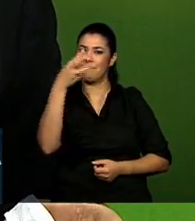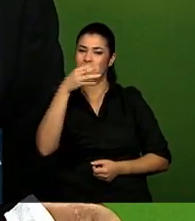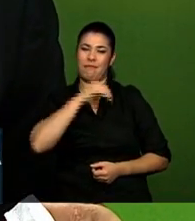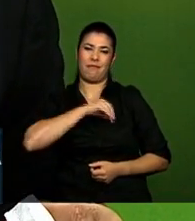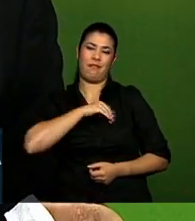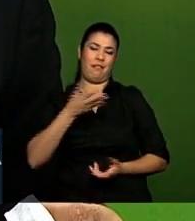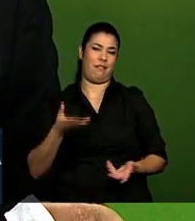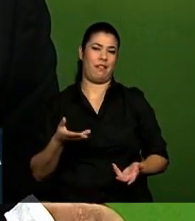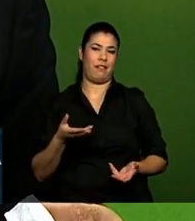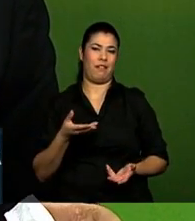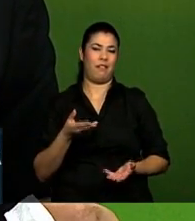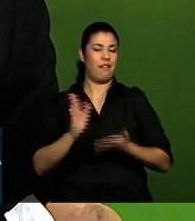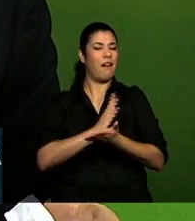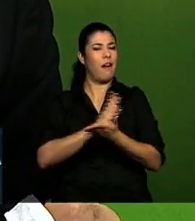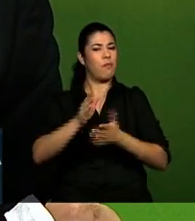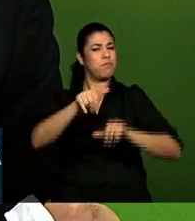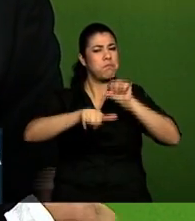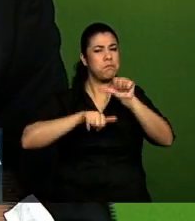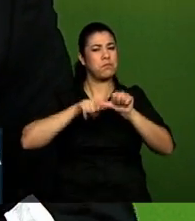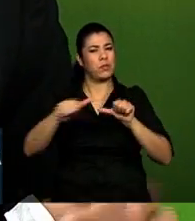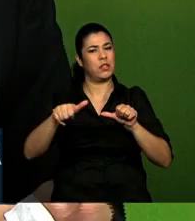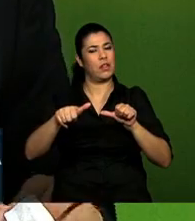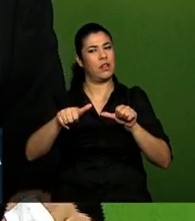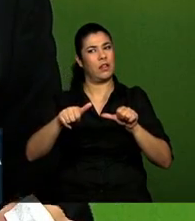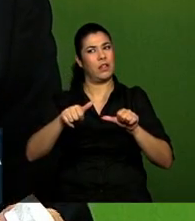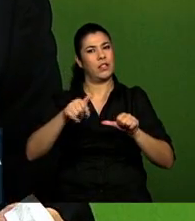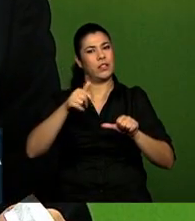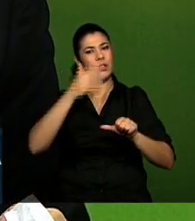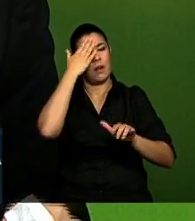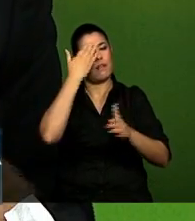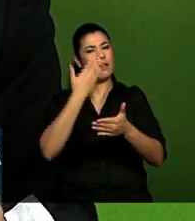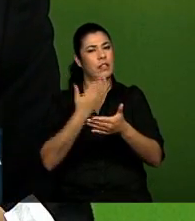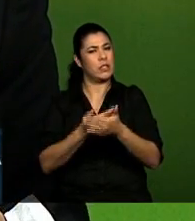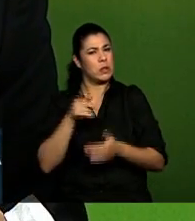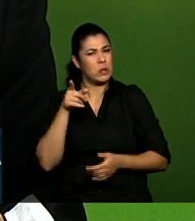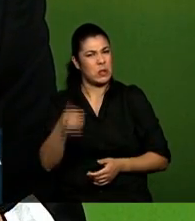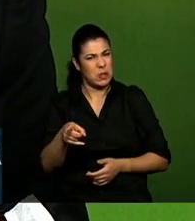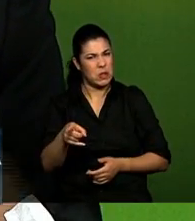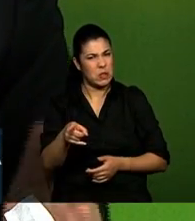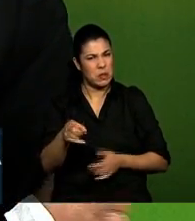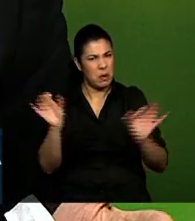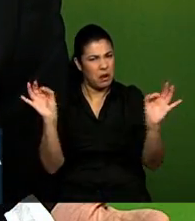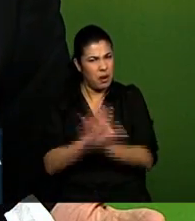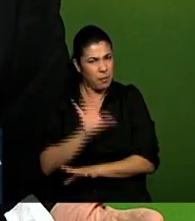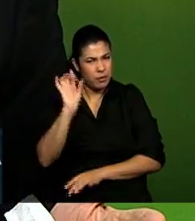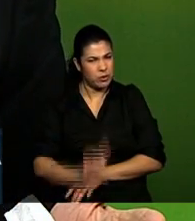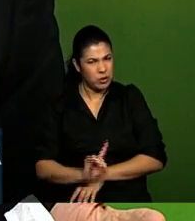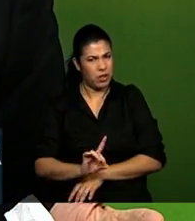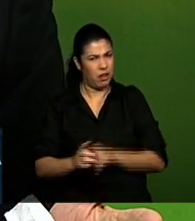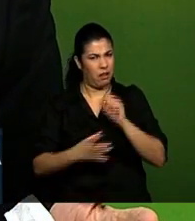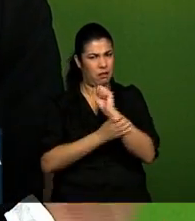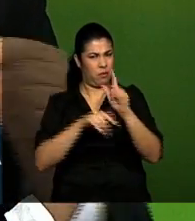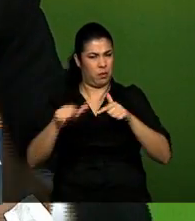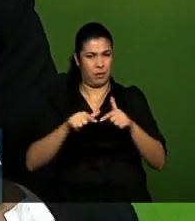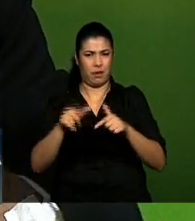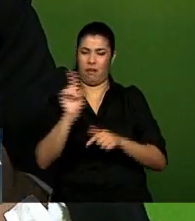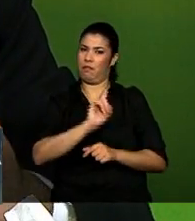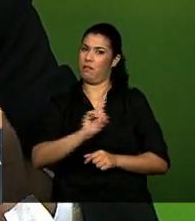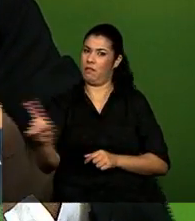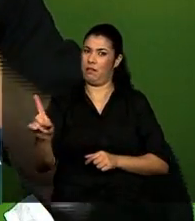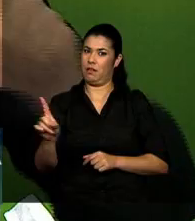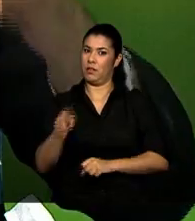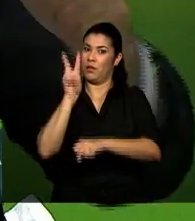essas alterações que nós estamos fazendo nós achamos que hipótese alguma isto representa fim de direitos mas uma adequação aos direitos por